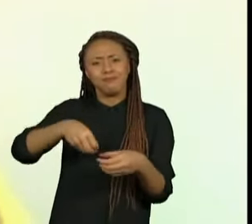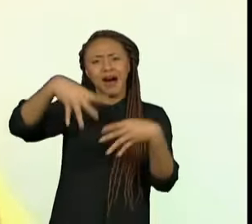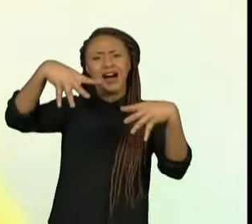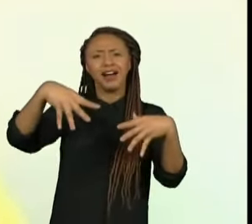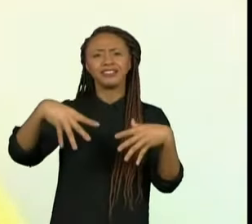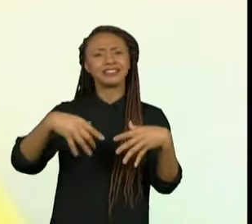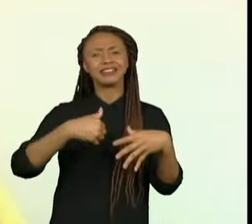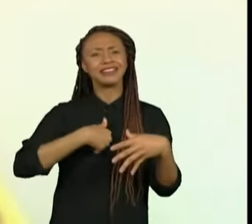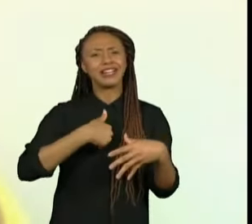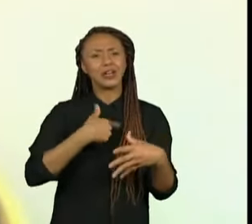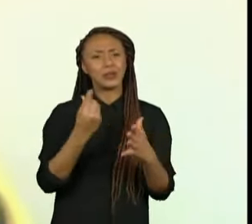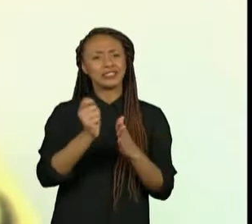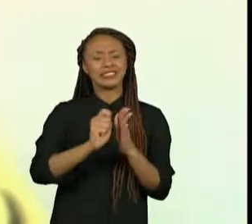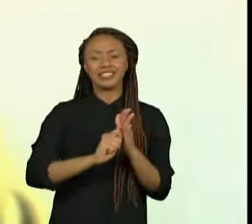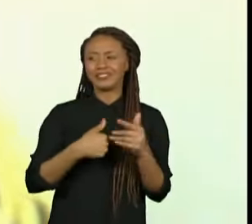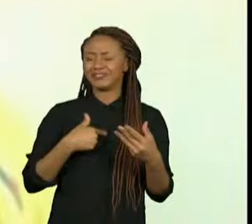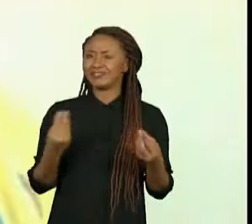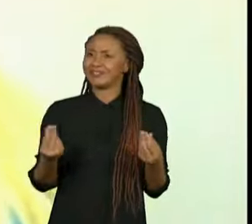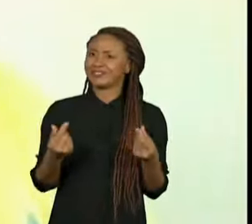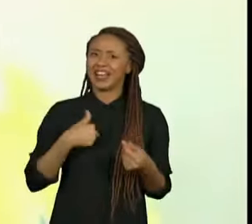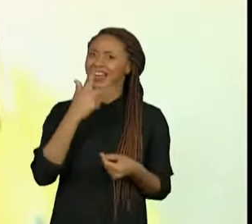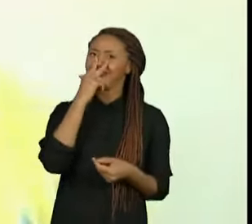que eu não tenho coragem, não.